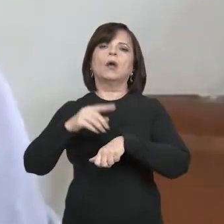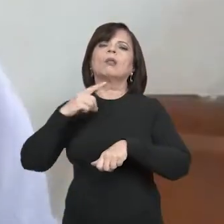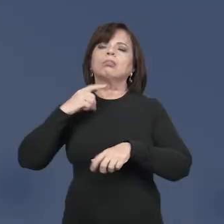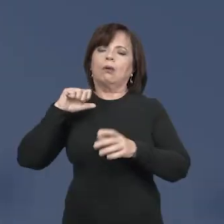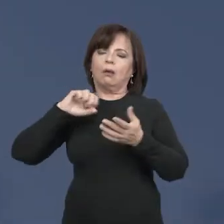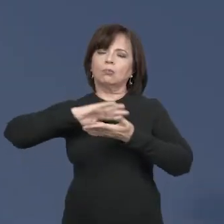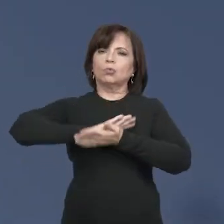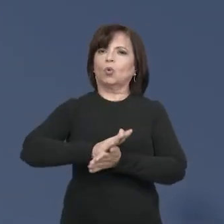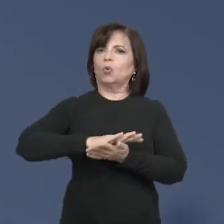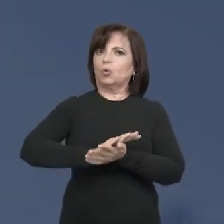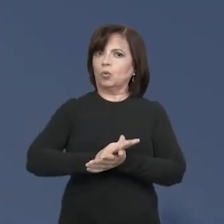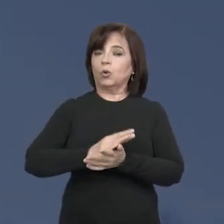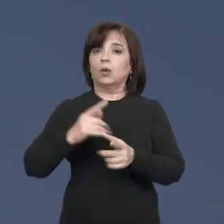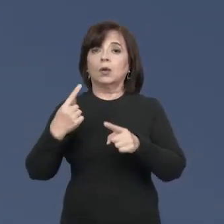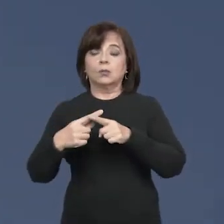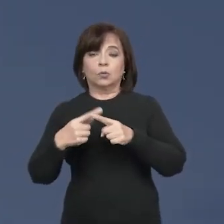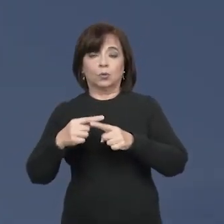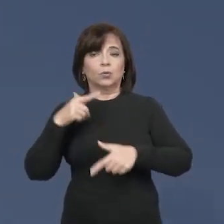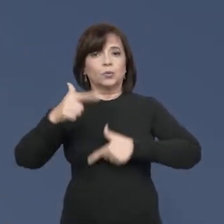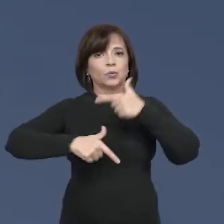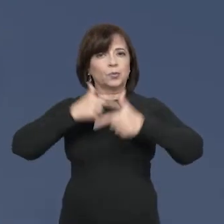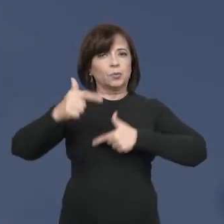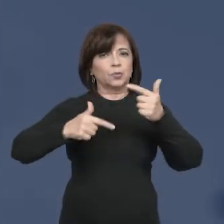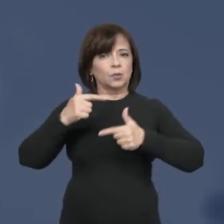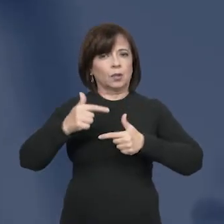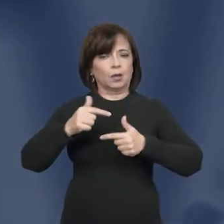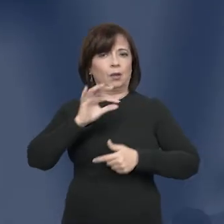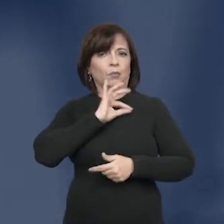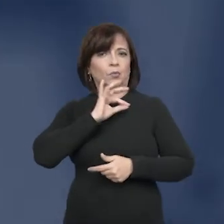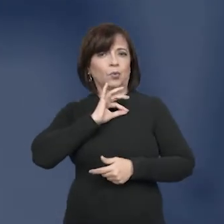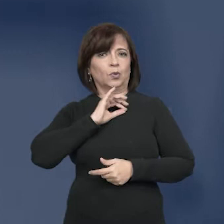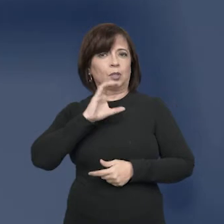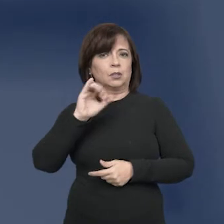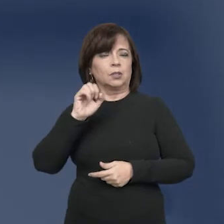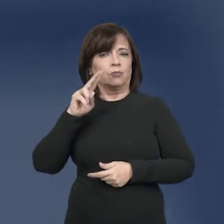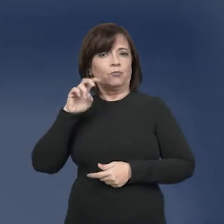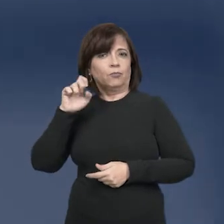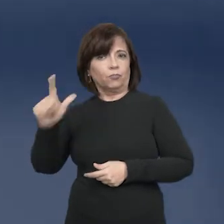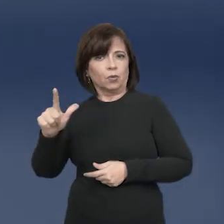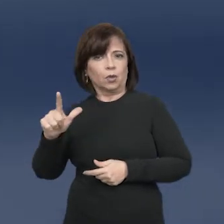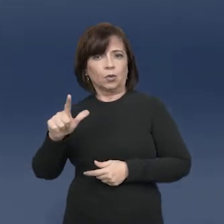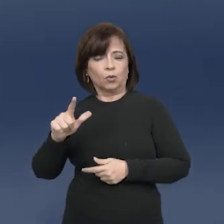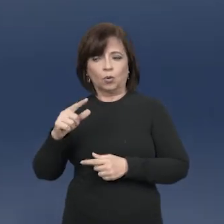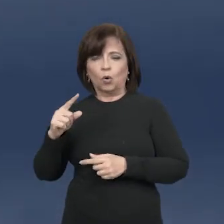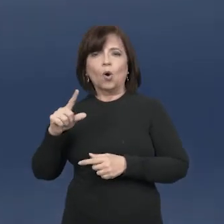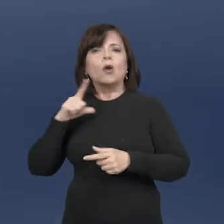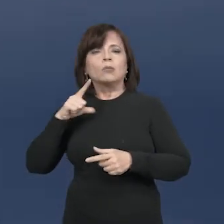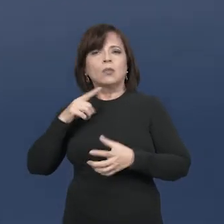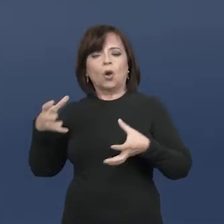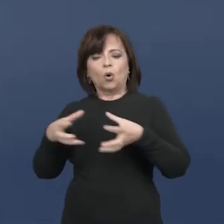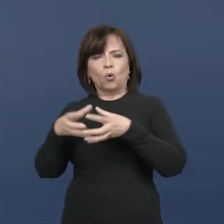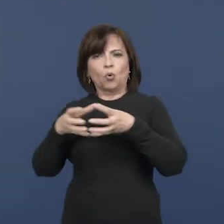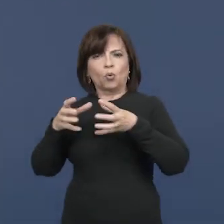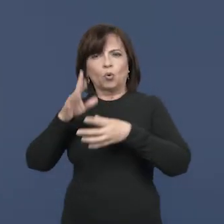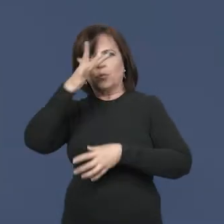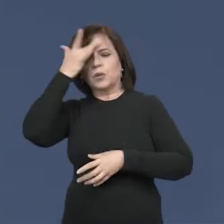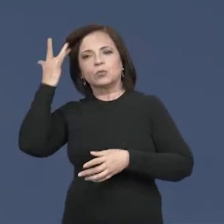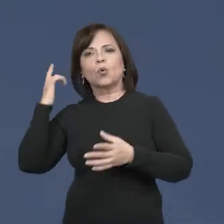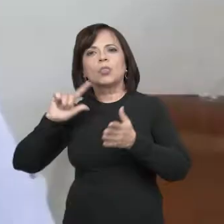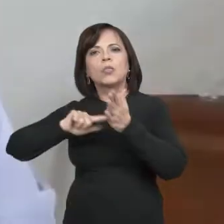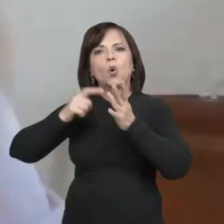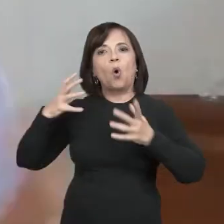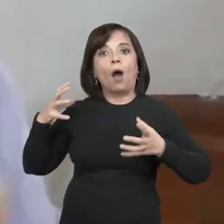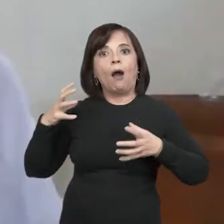e a tortura. O trabalho do Ministério Público com a Polícia Civil foi altamente integrado, o que possibilitou o oferecimento de uma denúncia